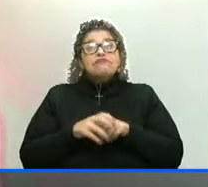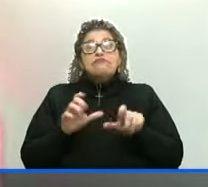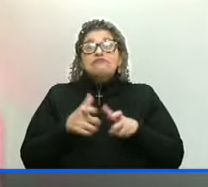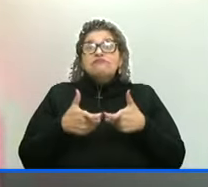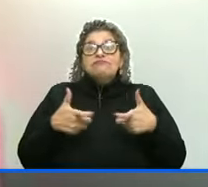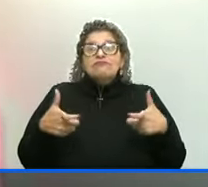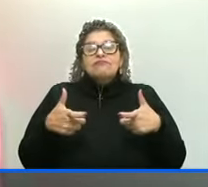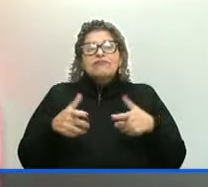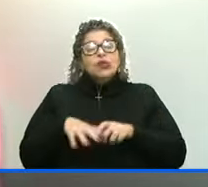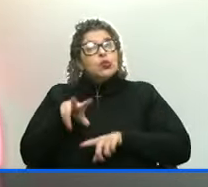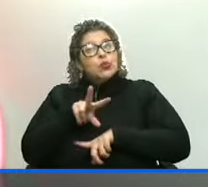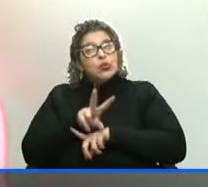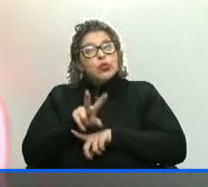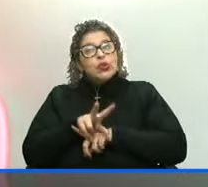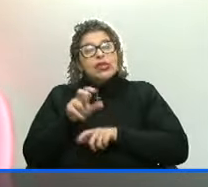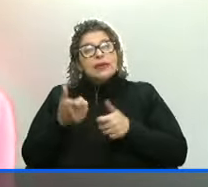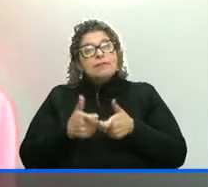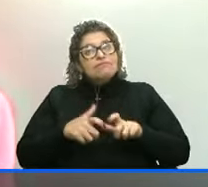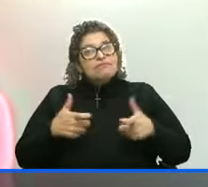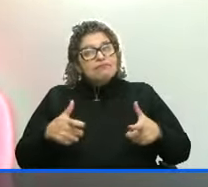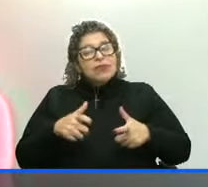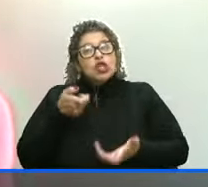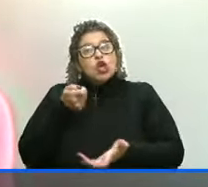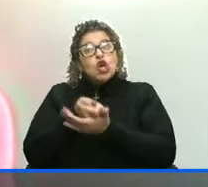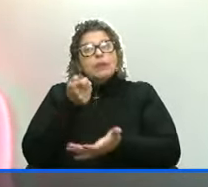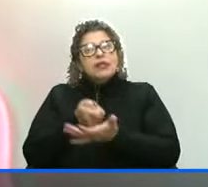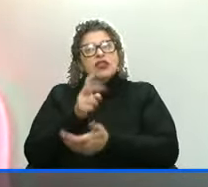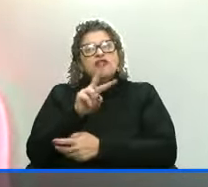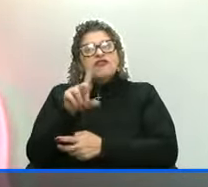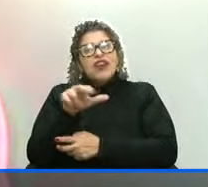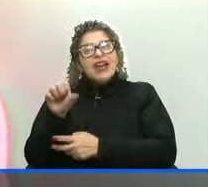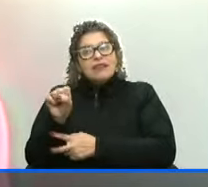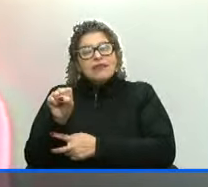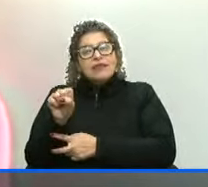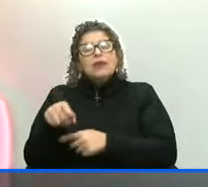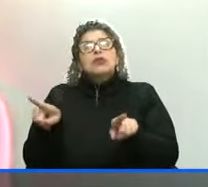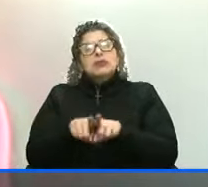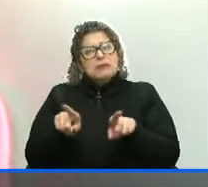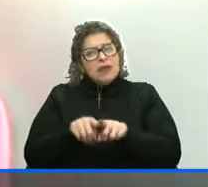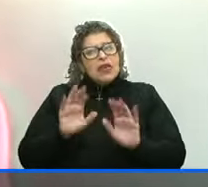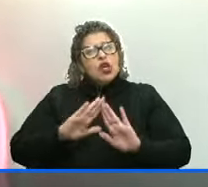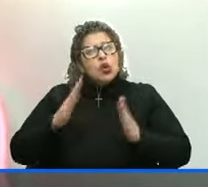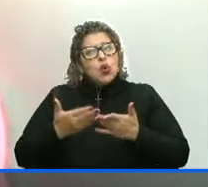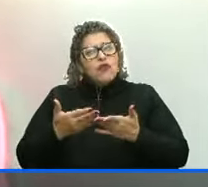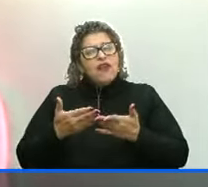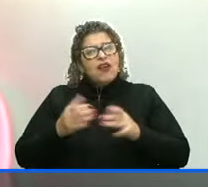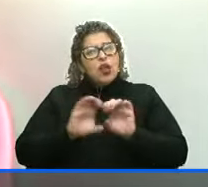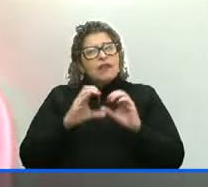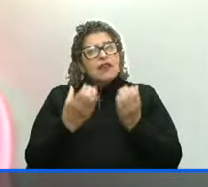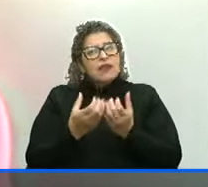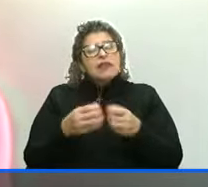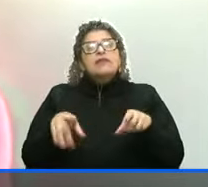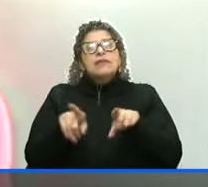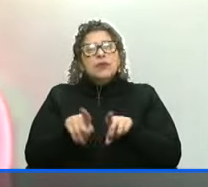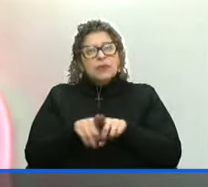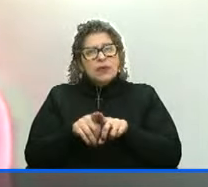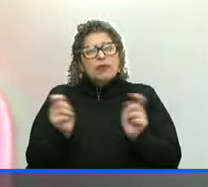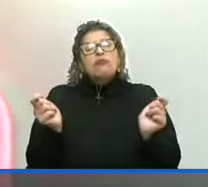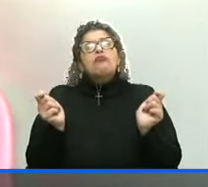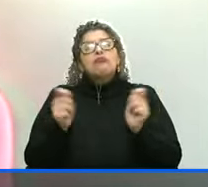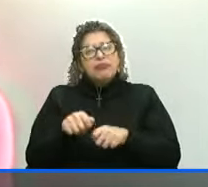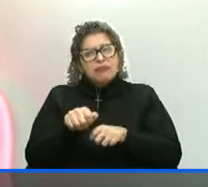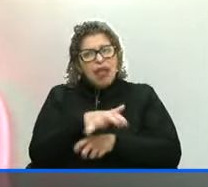da ampliação, do cuidado com a ampliação da compra de vagas, porque nós temos muitas escolas comunitárias trazendo que